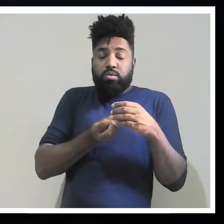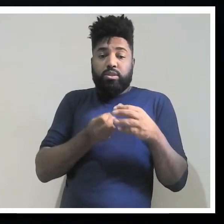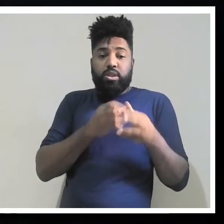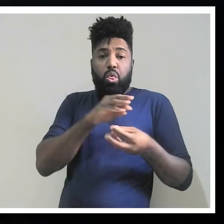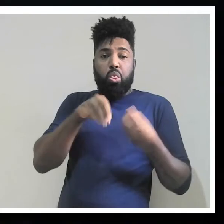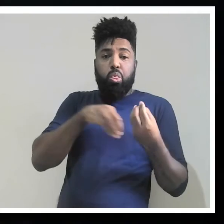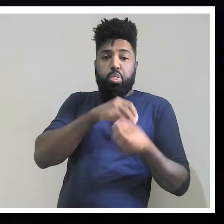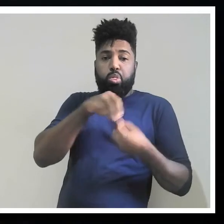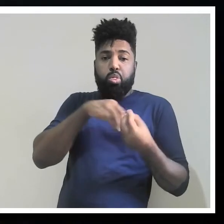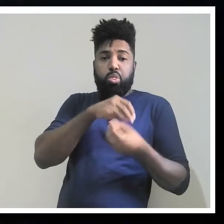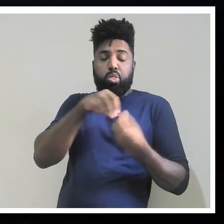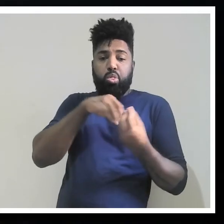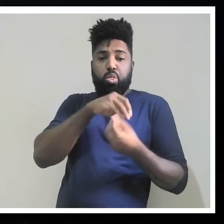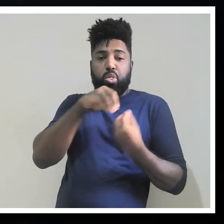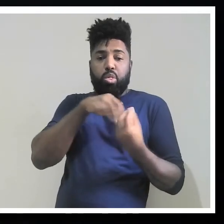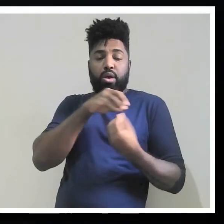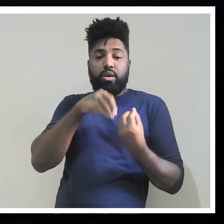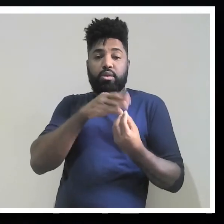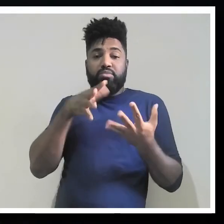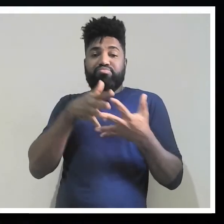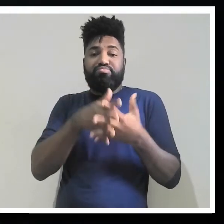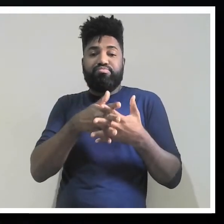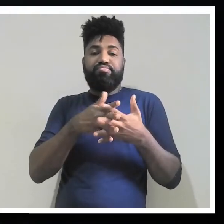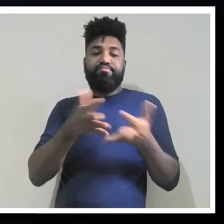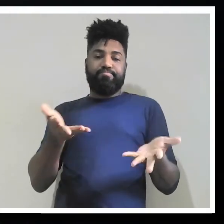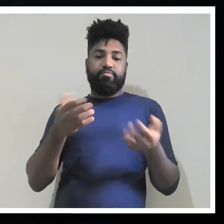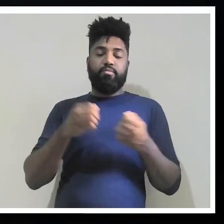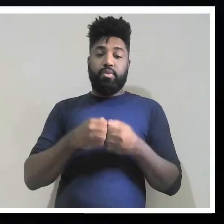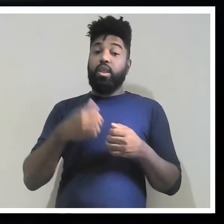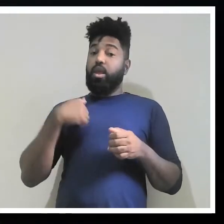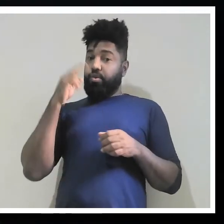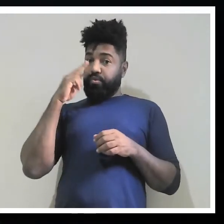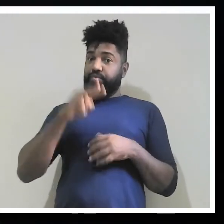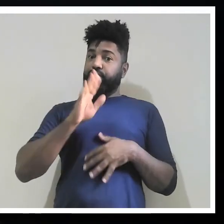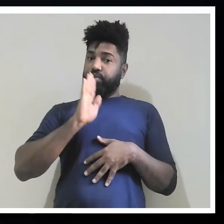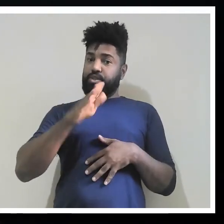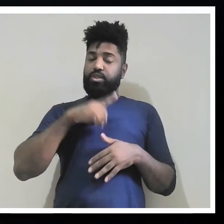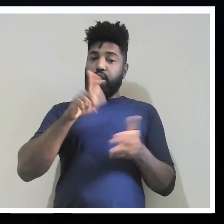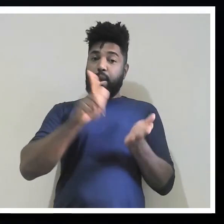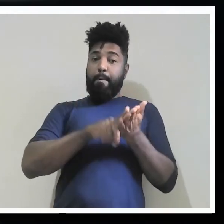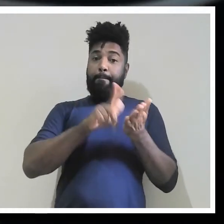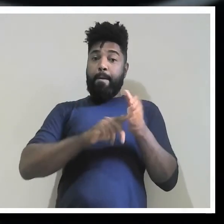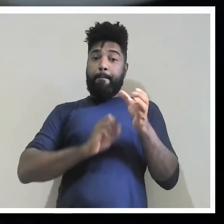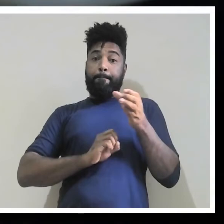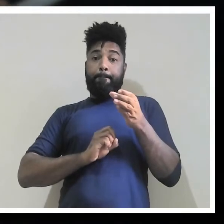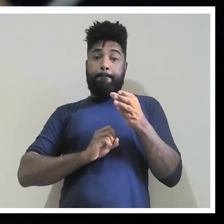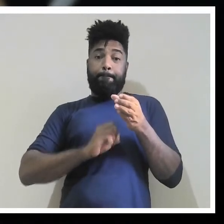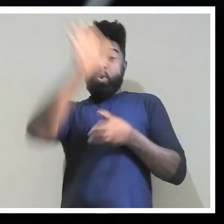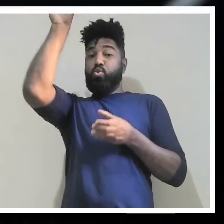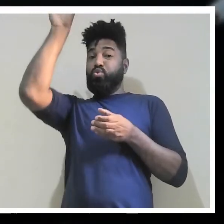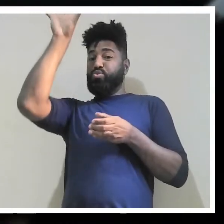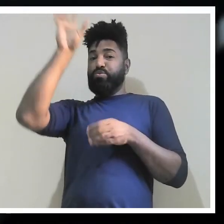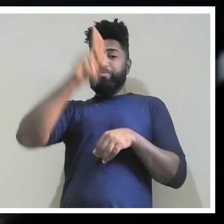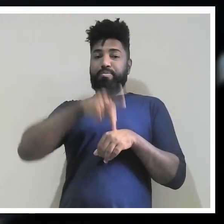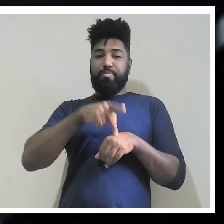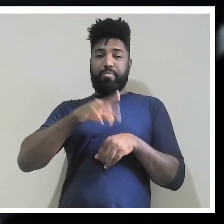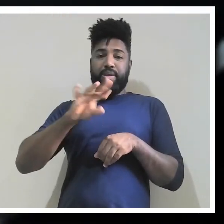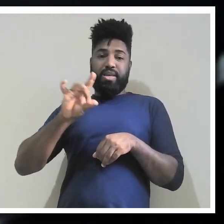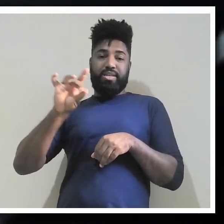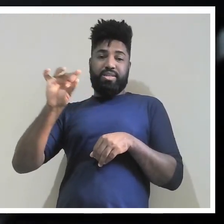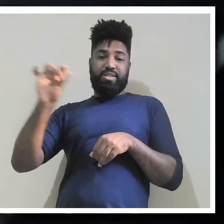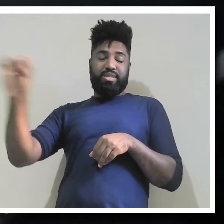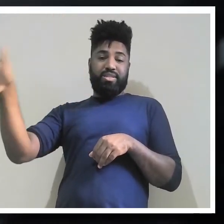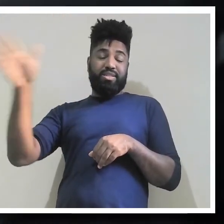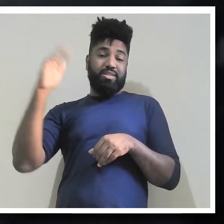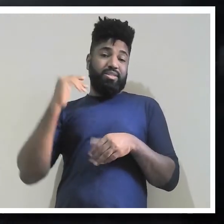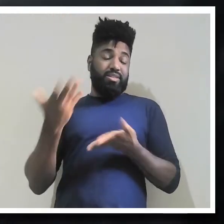o sólido ali em cima também do funil de Büchner. Eu mesmo já vi o filtro de papel voar longe com os cristais que o rapaz estava preparando por não ter